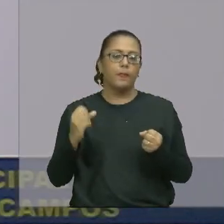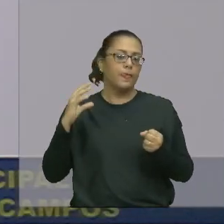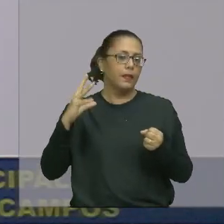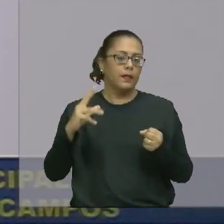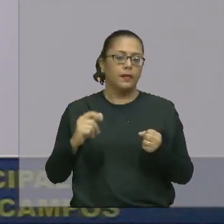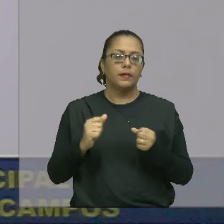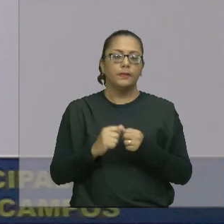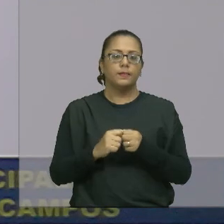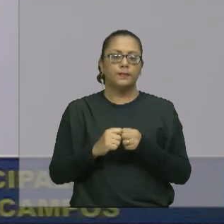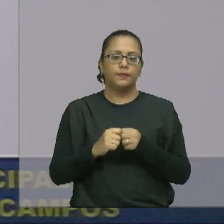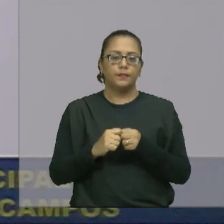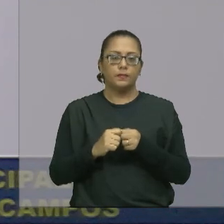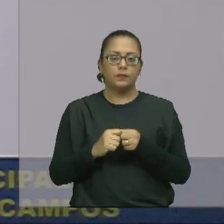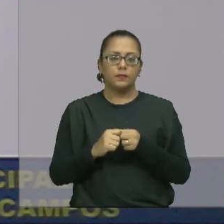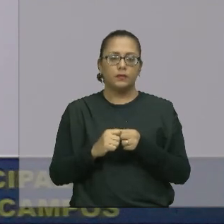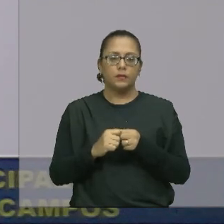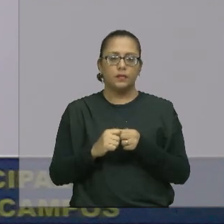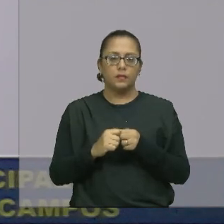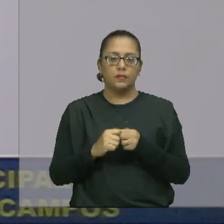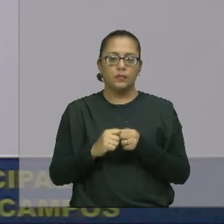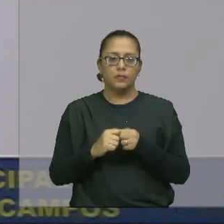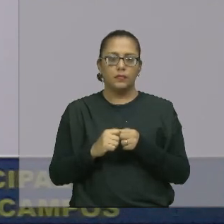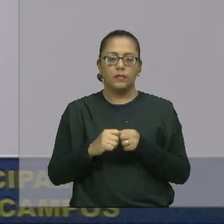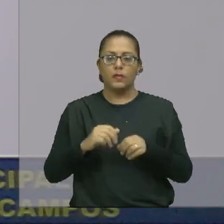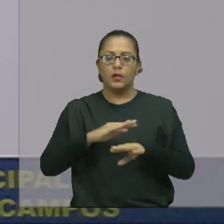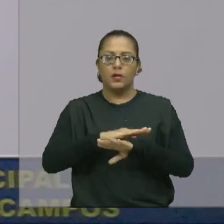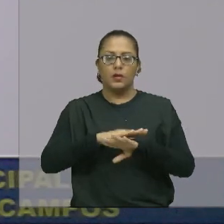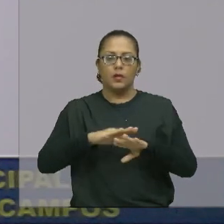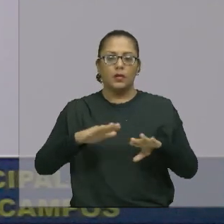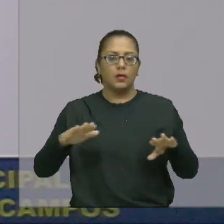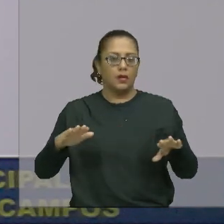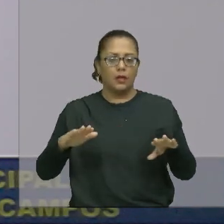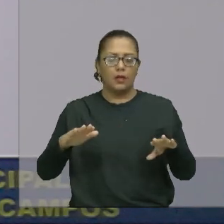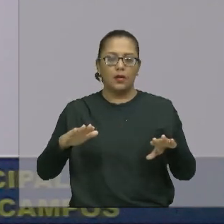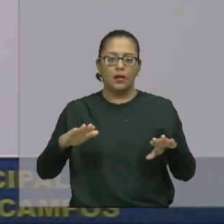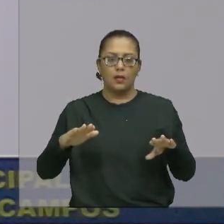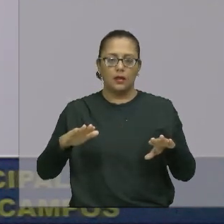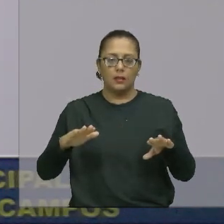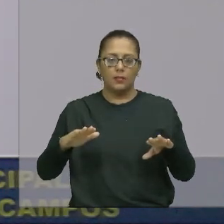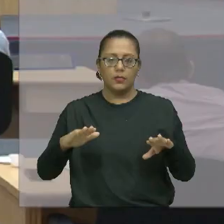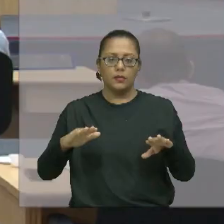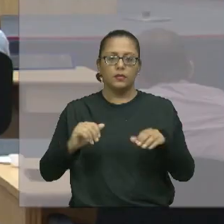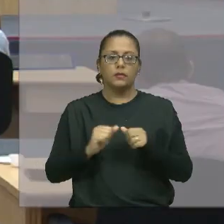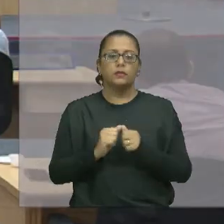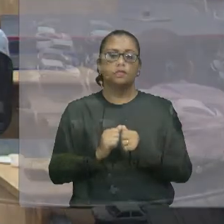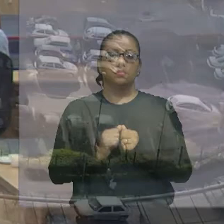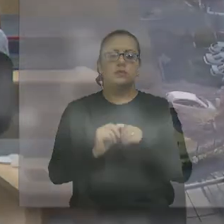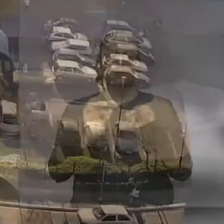Nada mais a ver a tratar, portanto, a sessão extraordinária está encerrada.